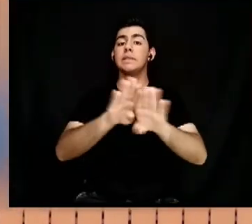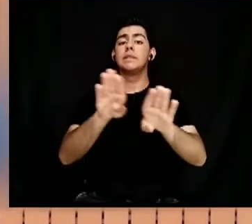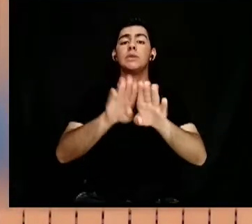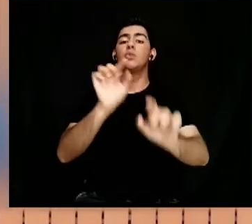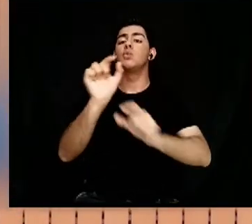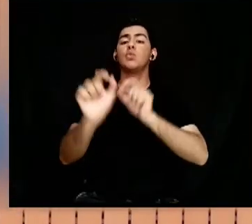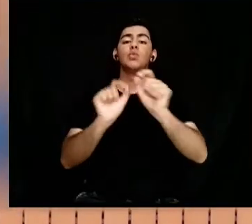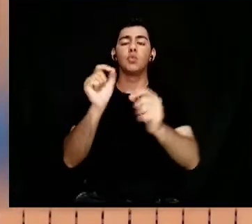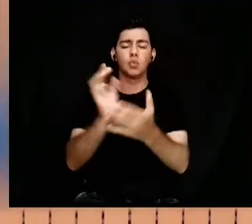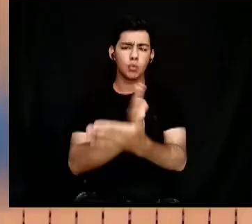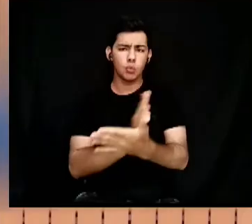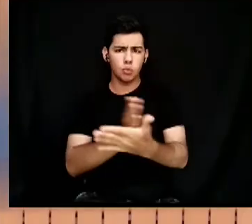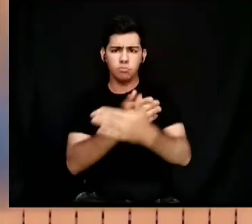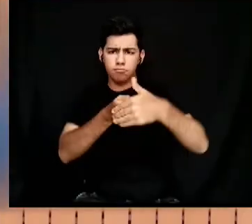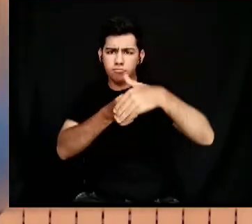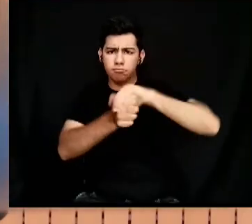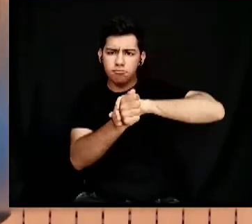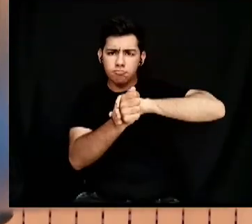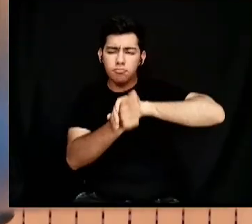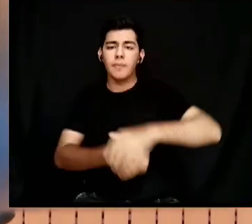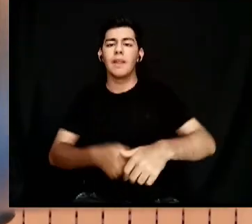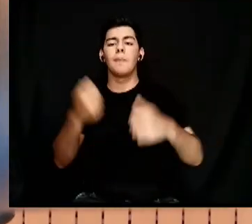têm que cumprir contrapartidas